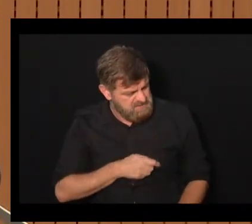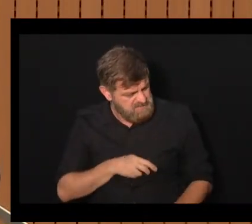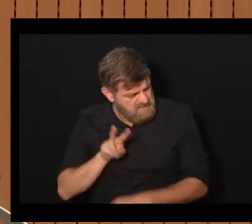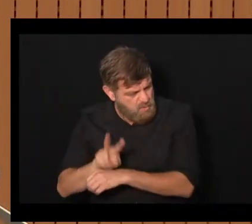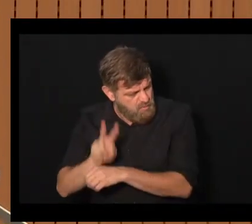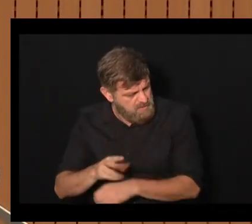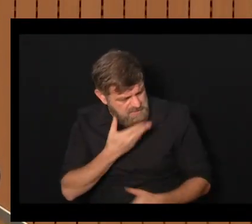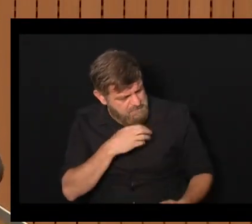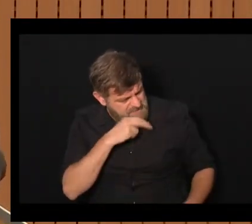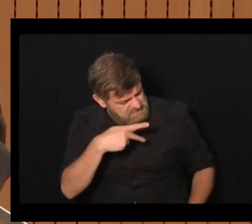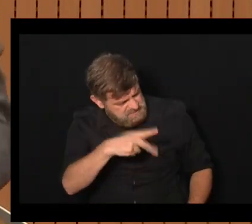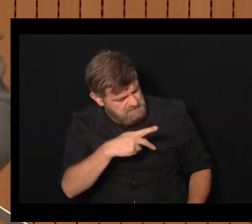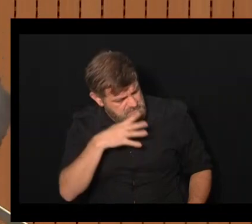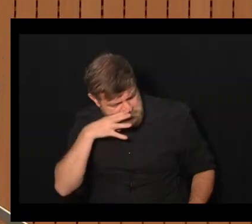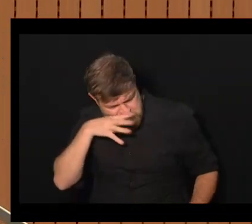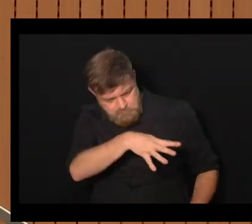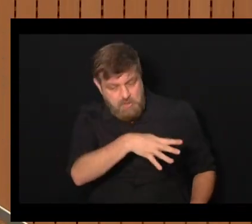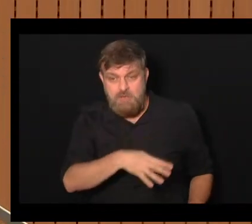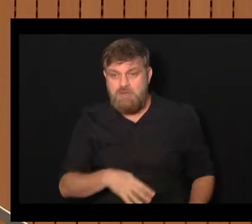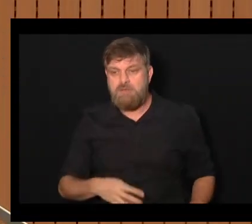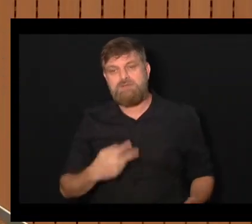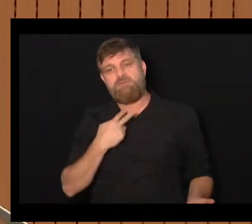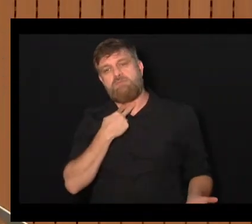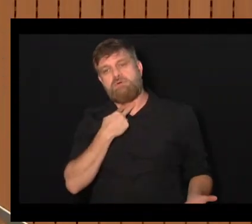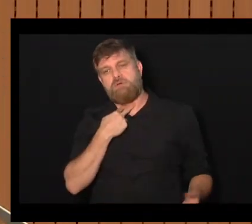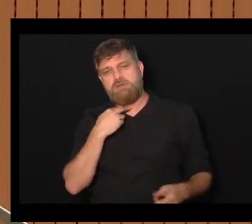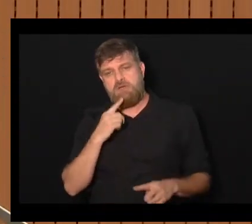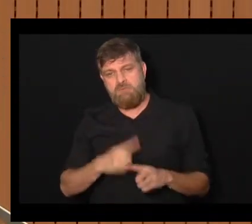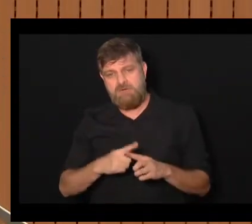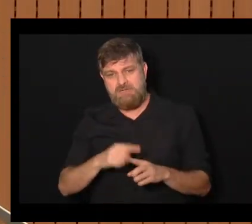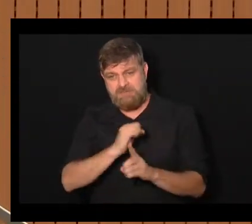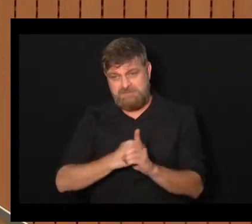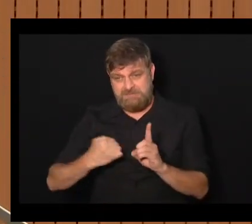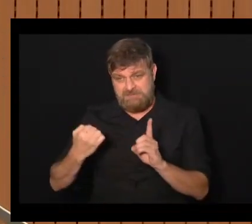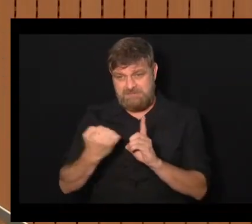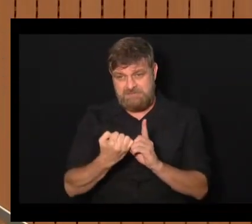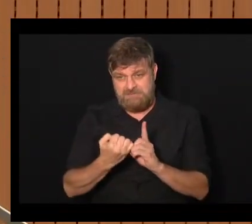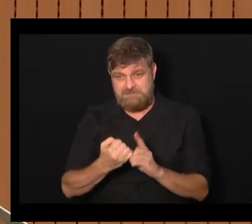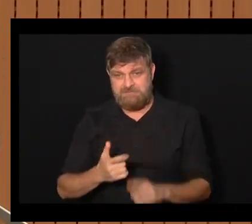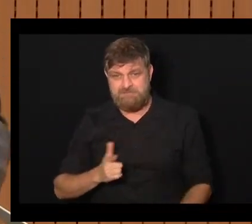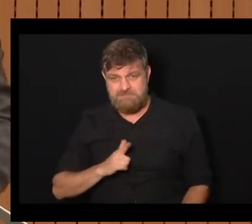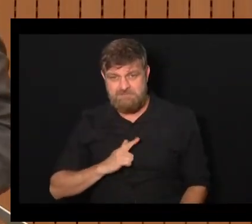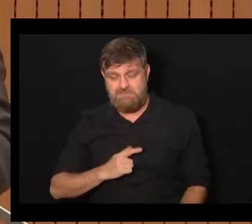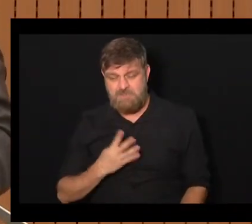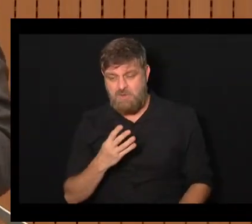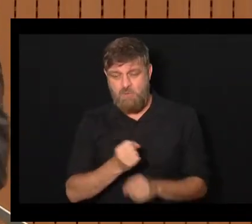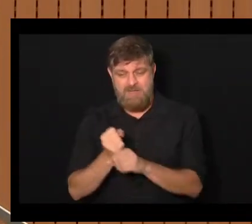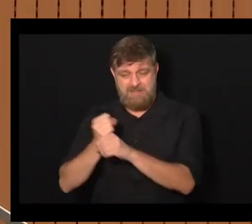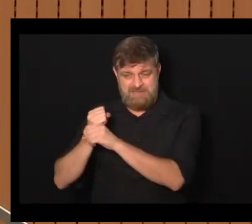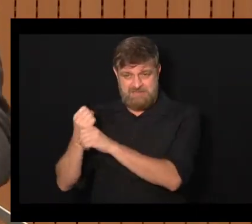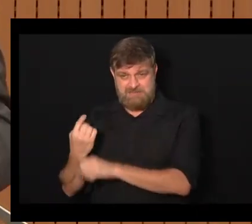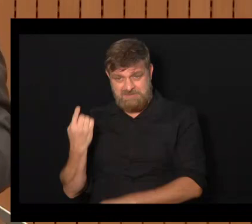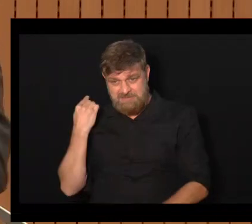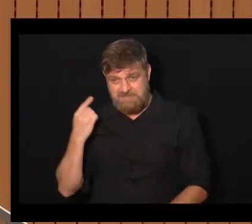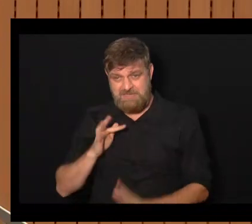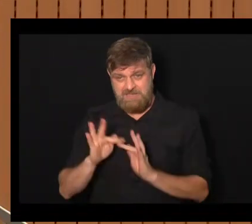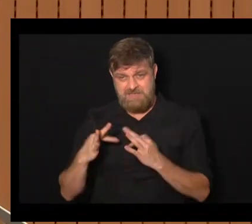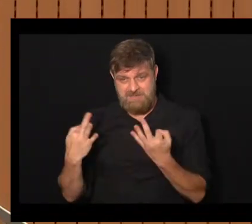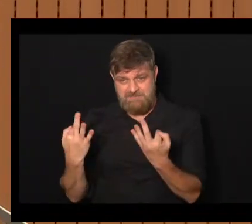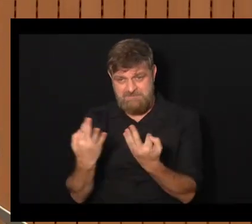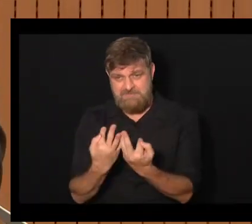pais. Por que isso, vereador Rodrigo? Porque na sociedade de 30, 40 anos atrás, as famílias